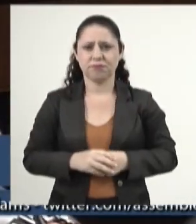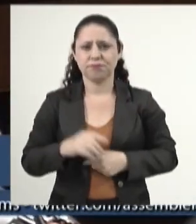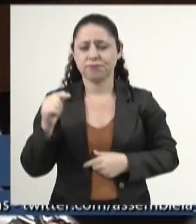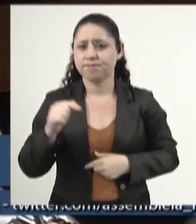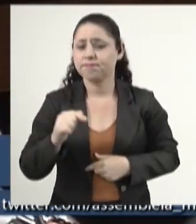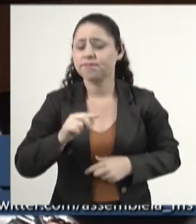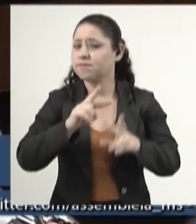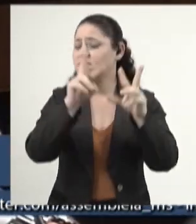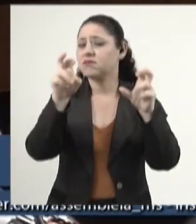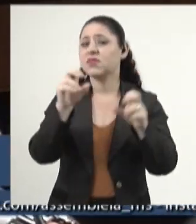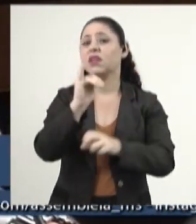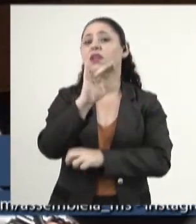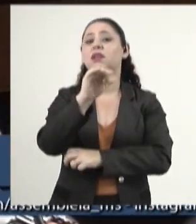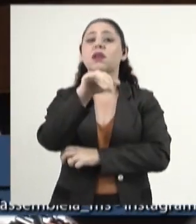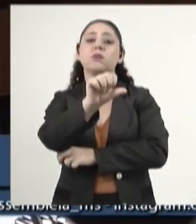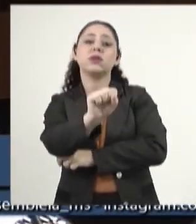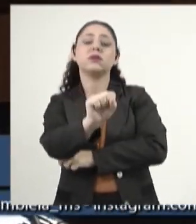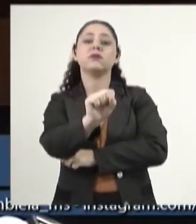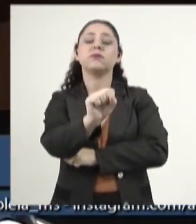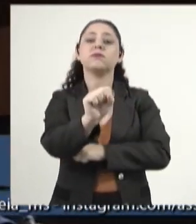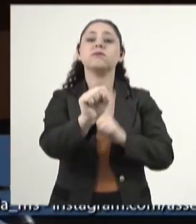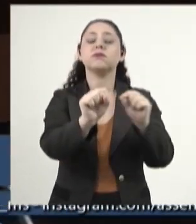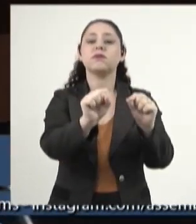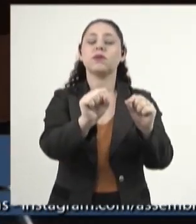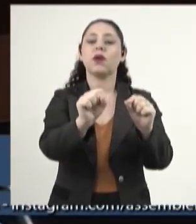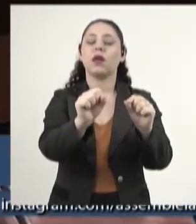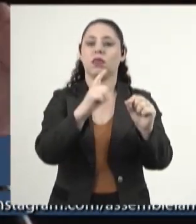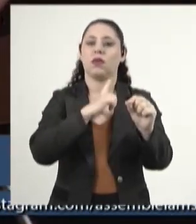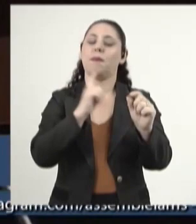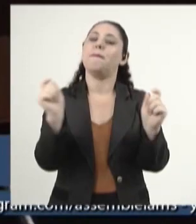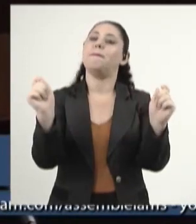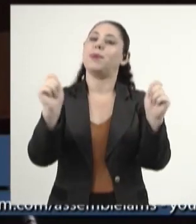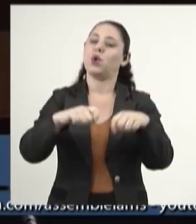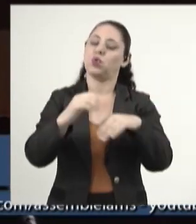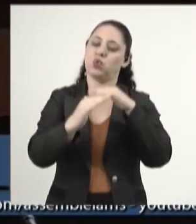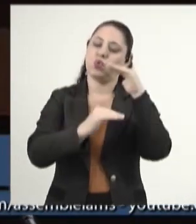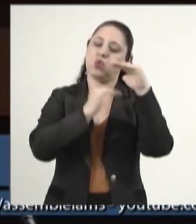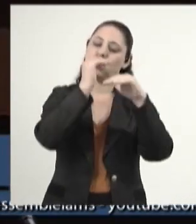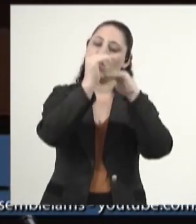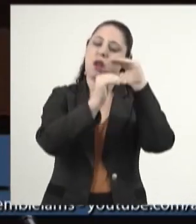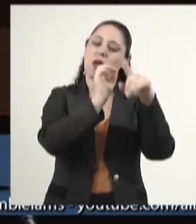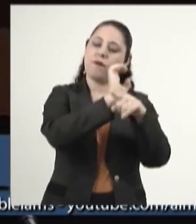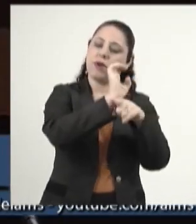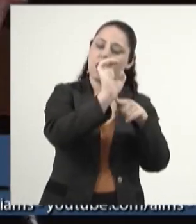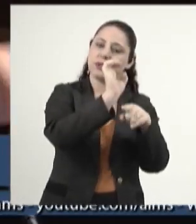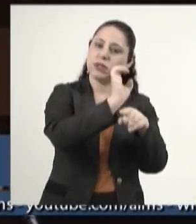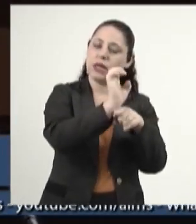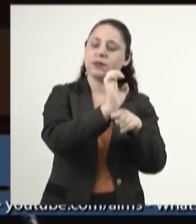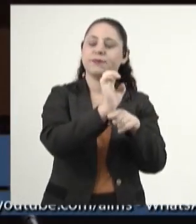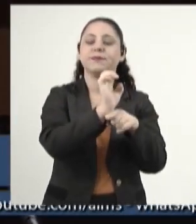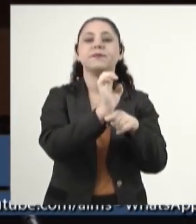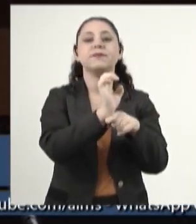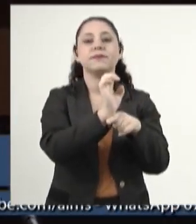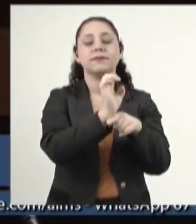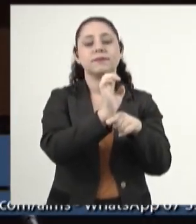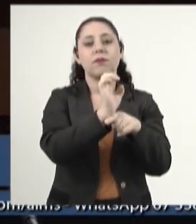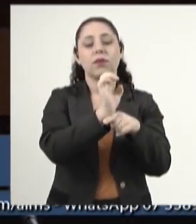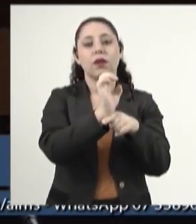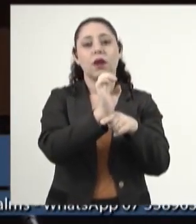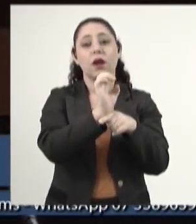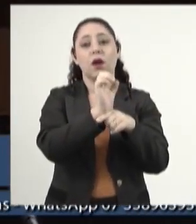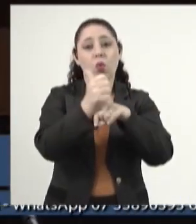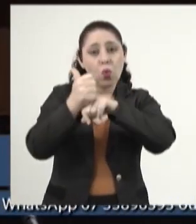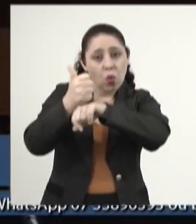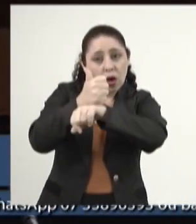aqui na questão do ICMS, onde possibilita o desenvolvimento dos estados e mais